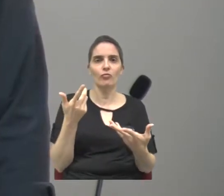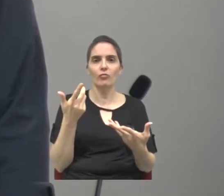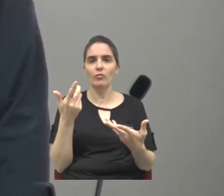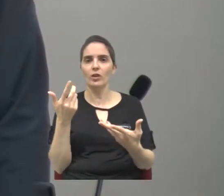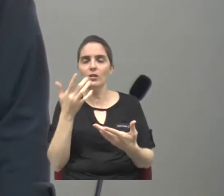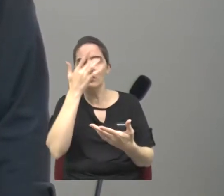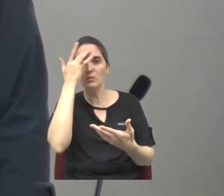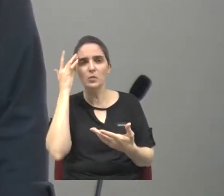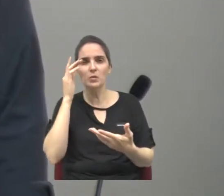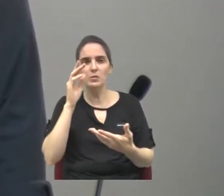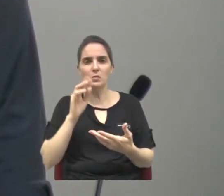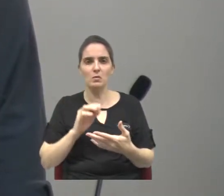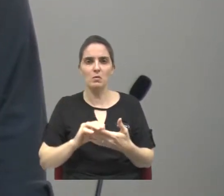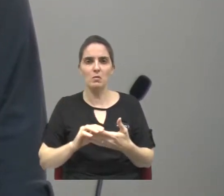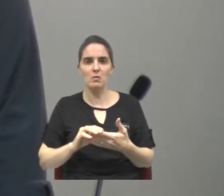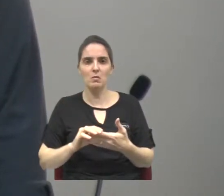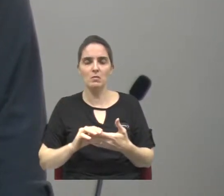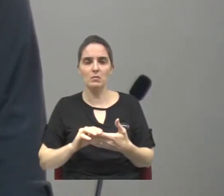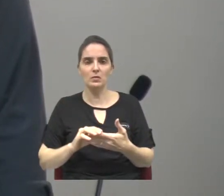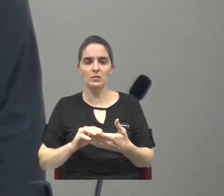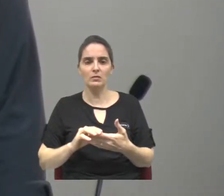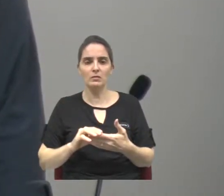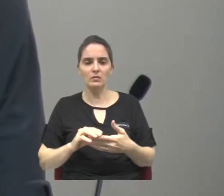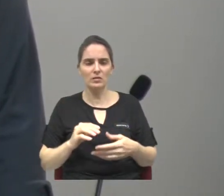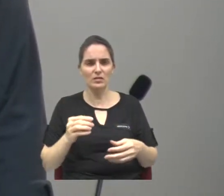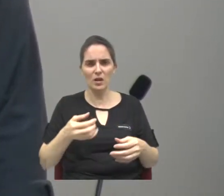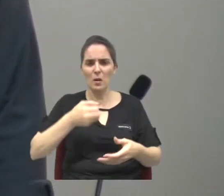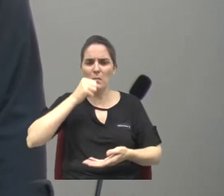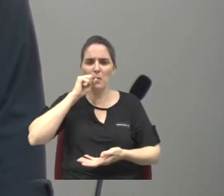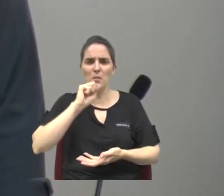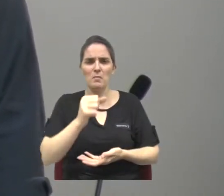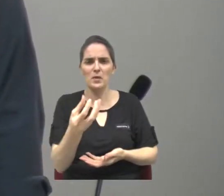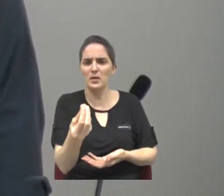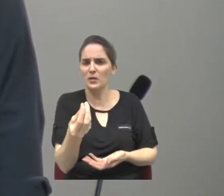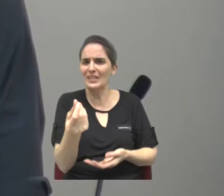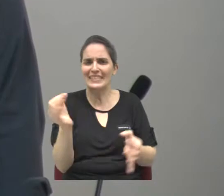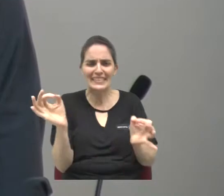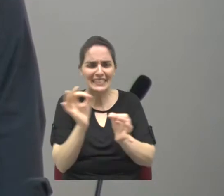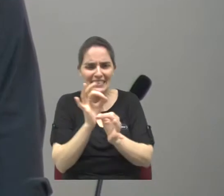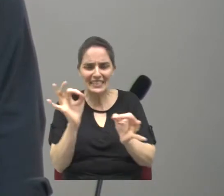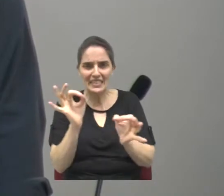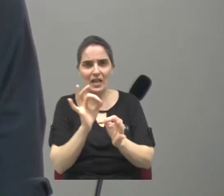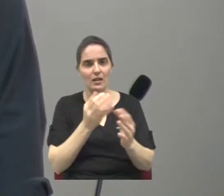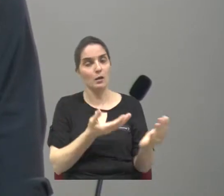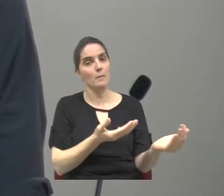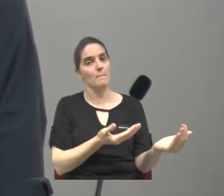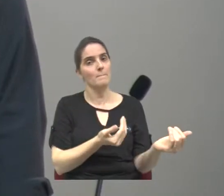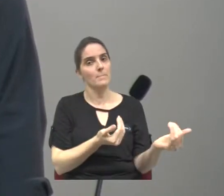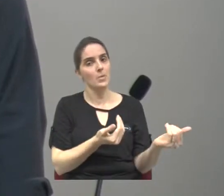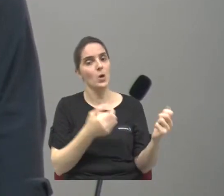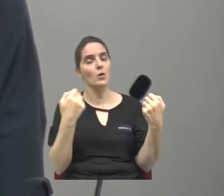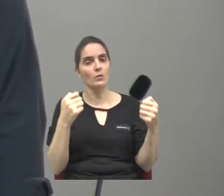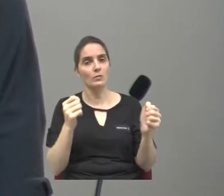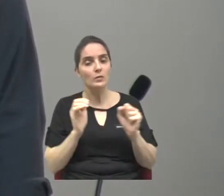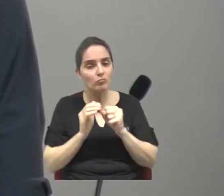tem qualidade nenhuma. Então, é isso. Agora, os nossos jovens a gente tem que estar defendendo, não podemos